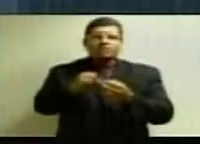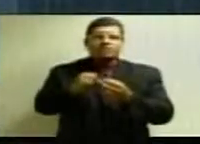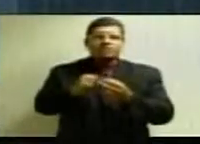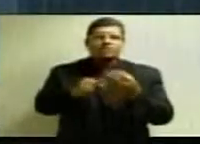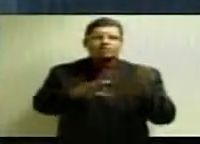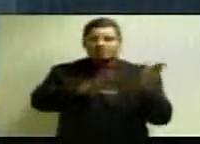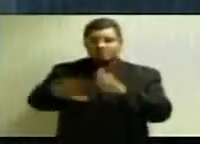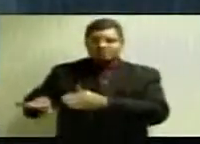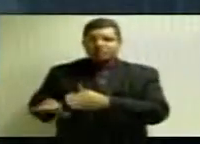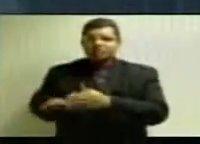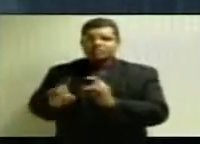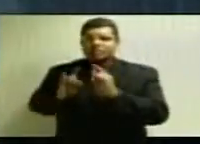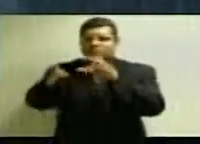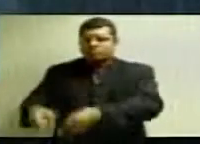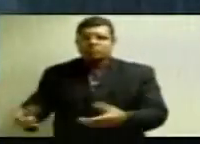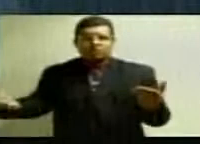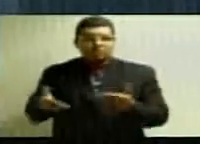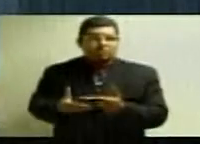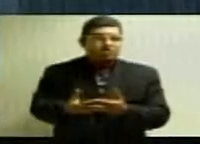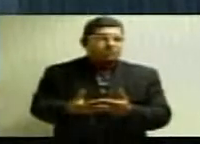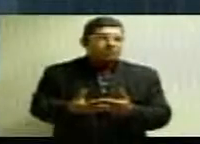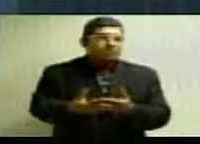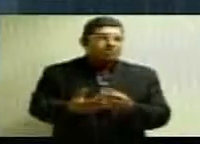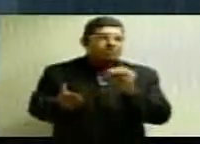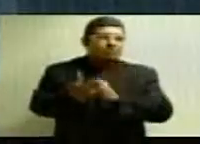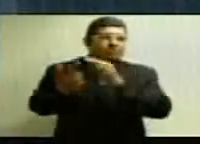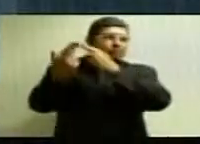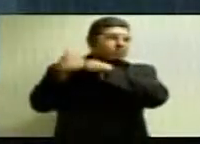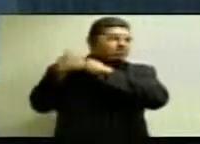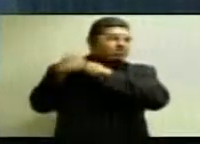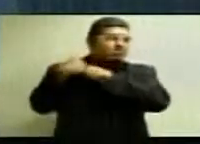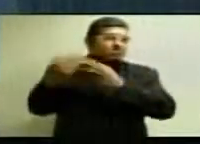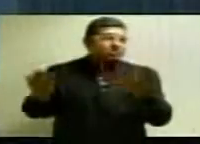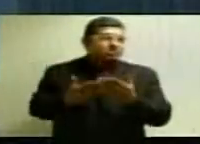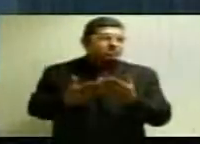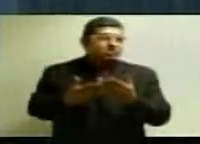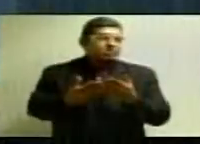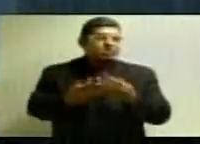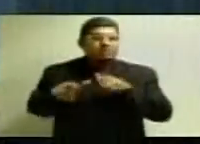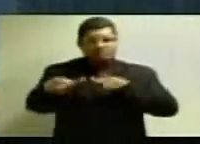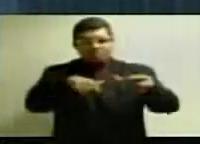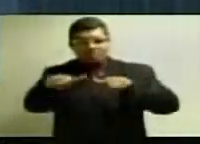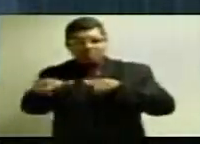sepulte definitivamente essa irresponsabilidade,